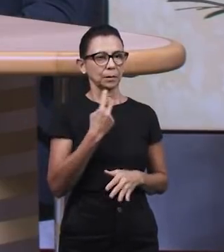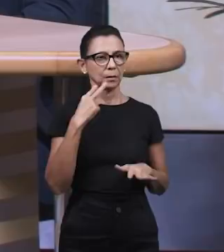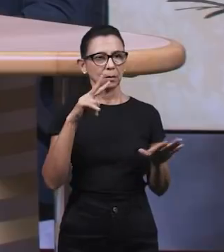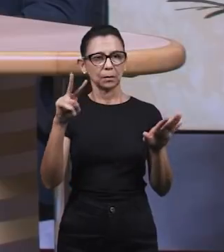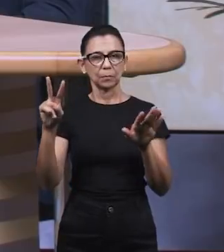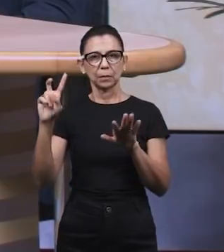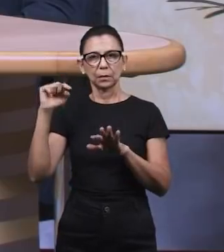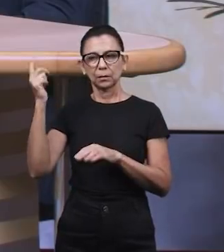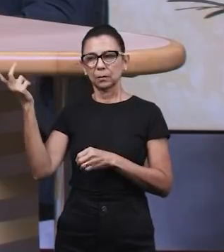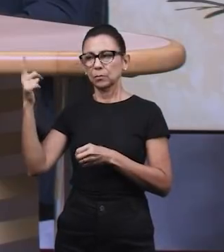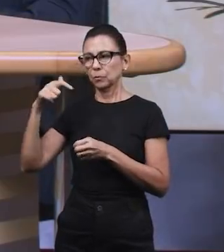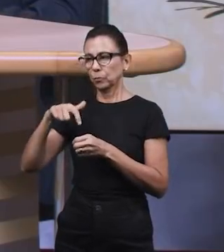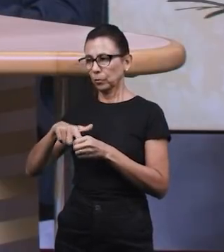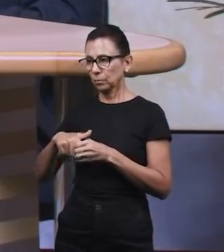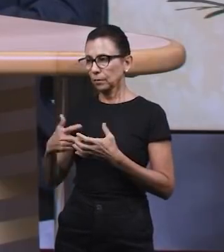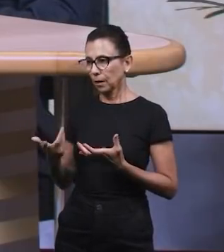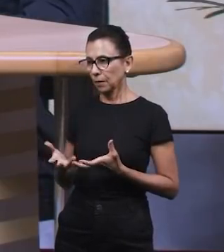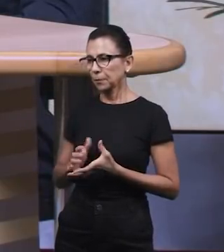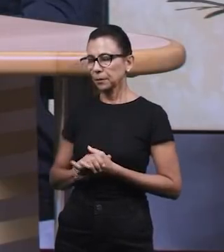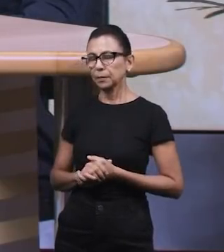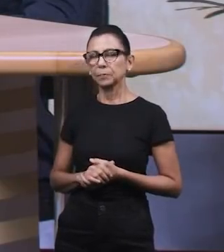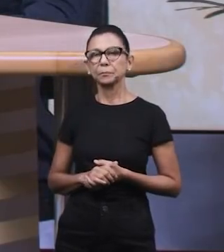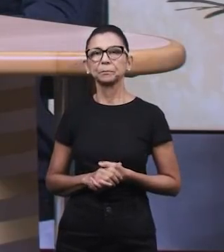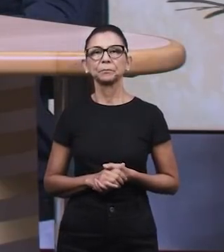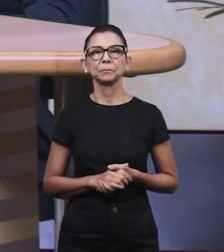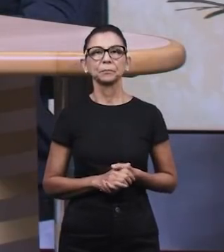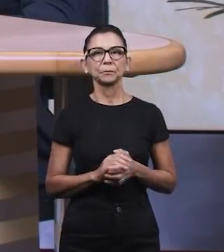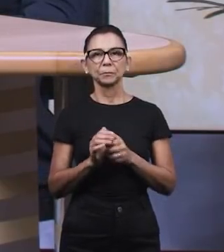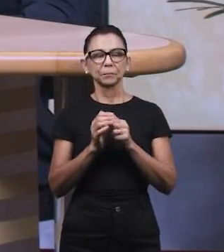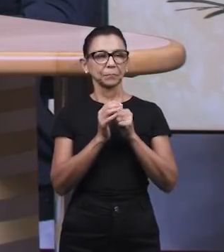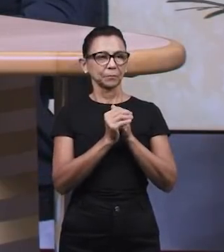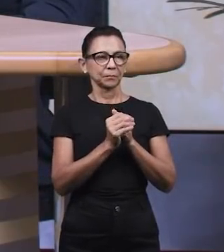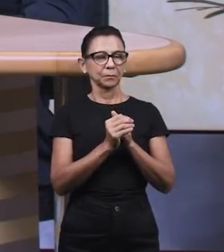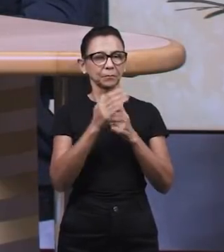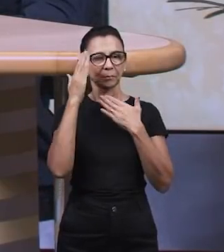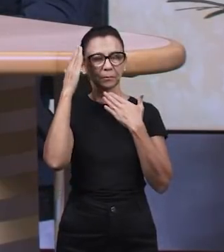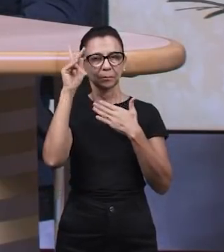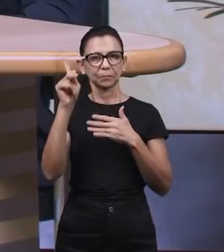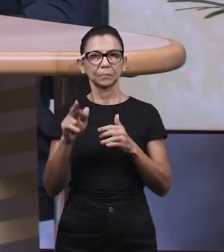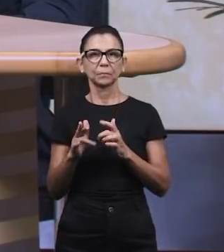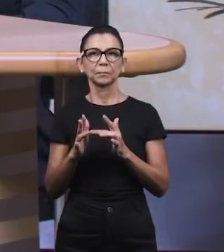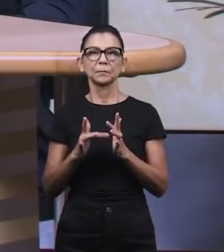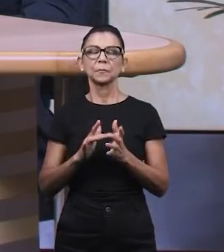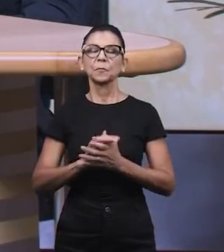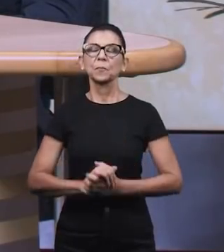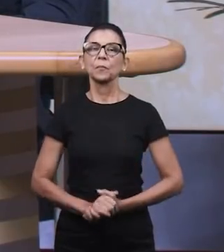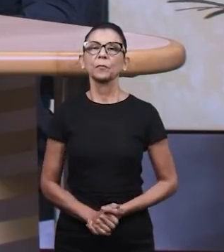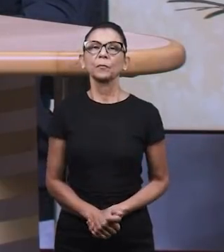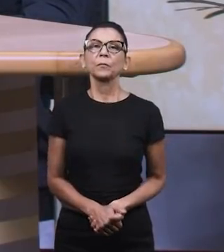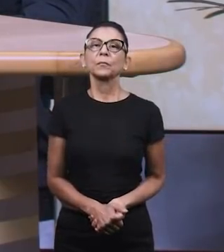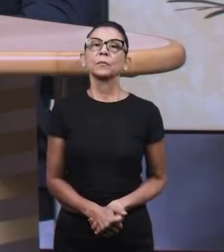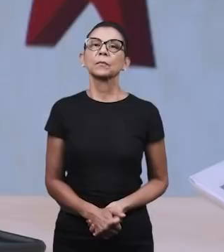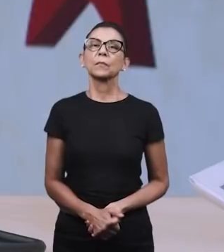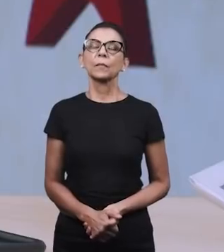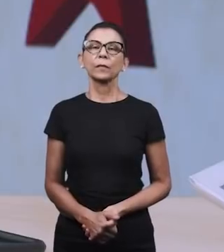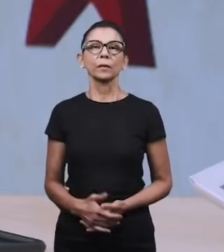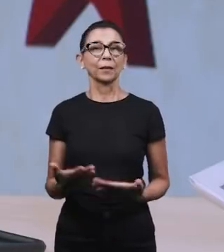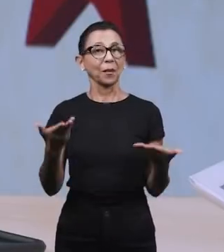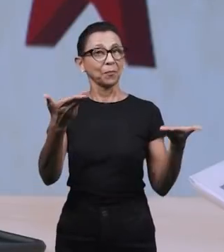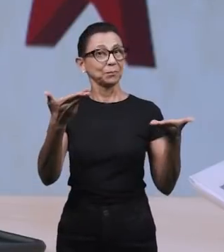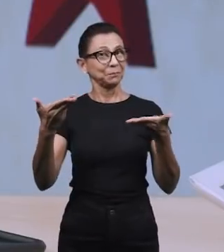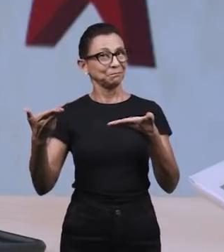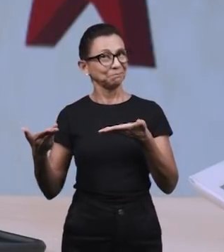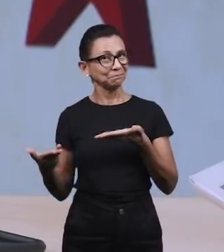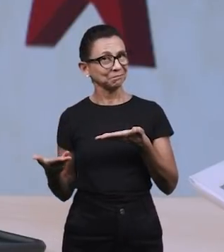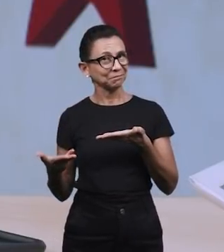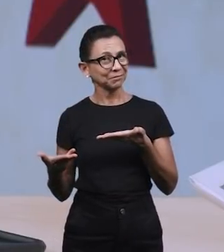semana que vem a gente vai estar novamente aqui transmitindo, os irmãos vão poder acompanhar. Amém. Obrigado, pastor Josias, a paz do Senhor. Muito bem, então já